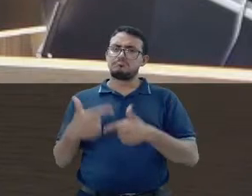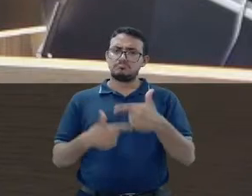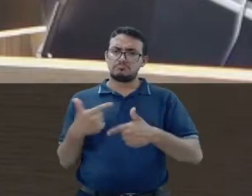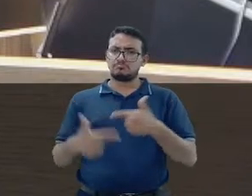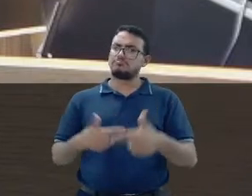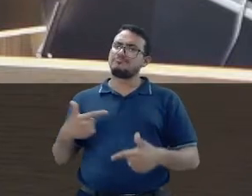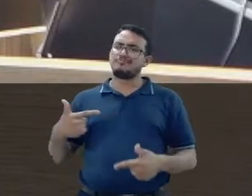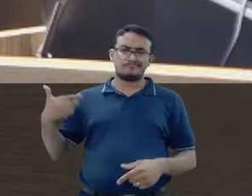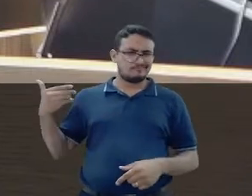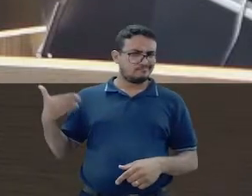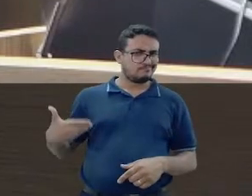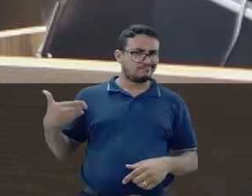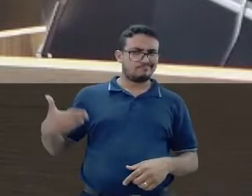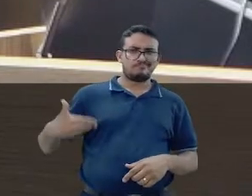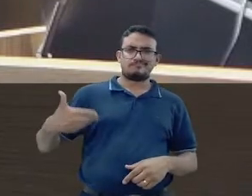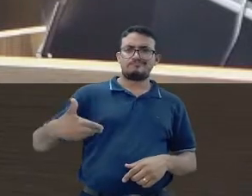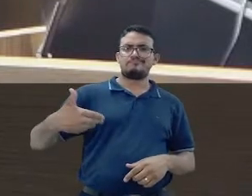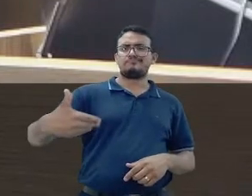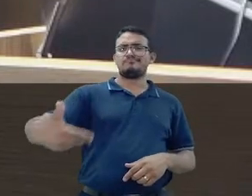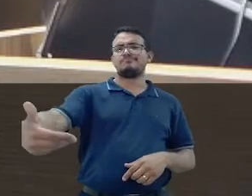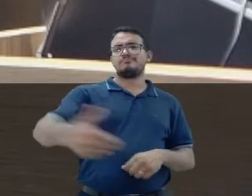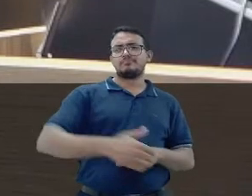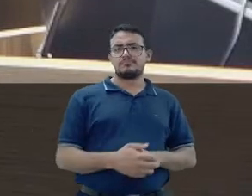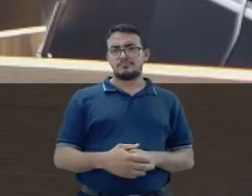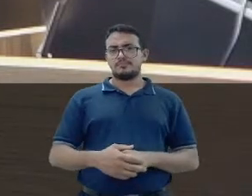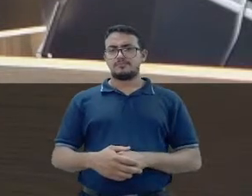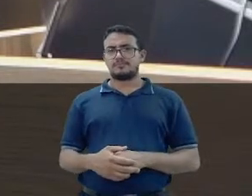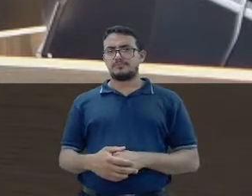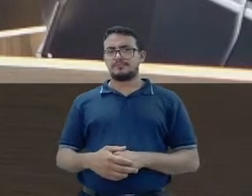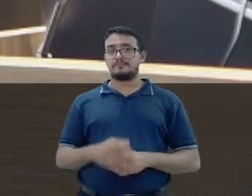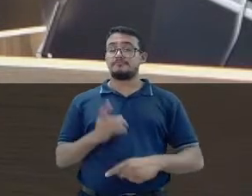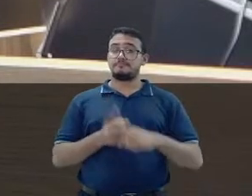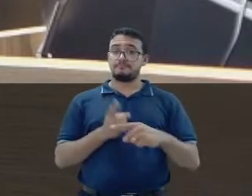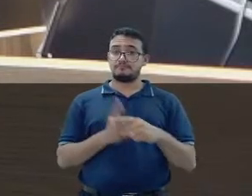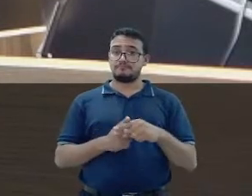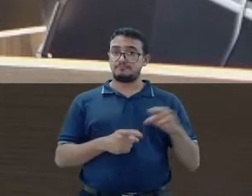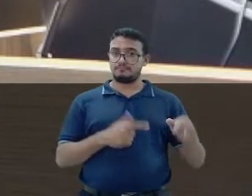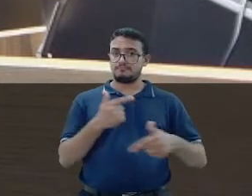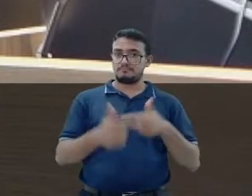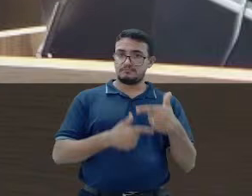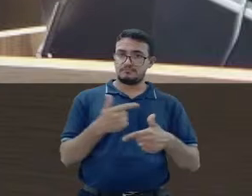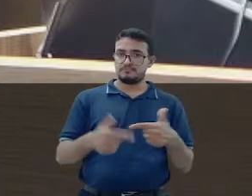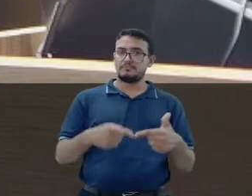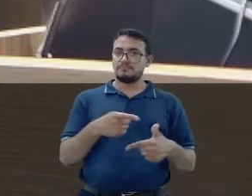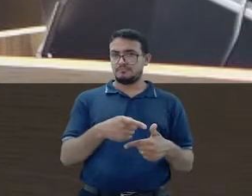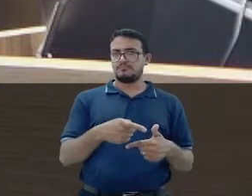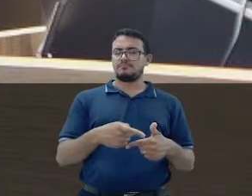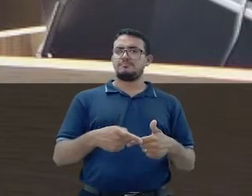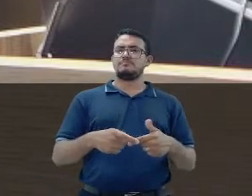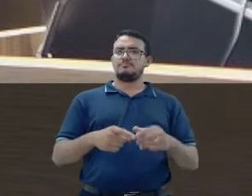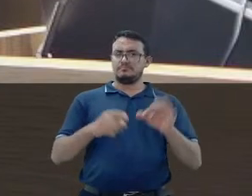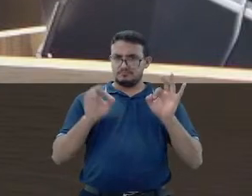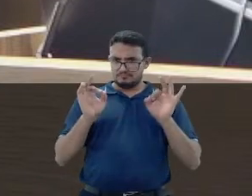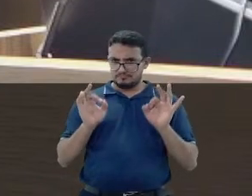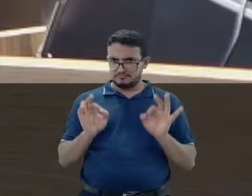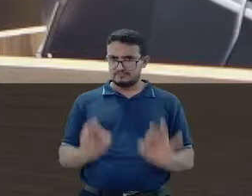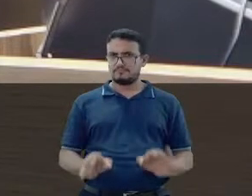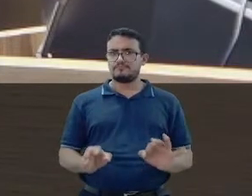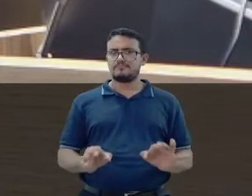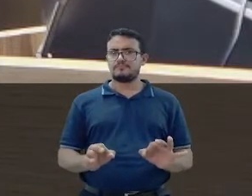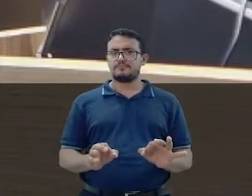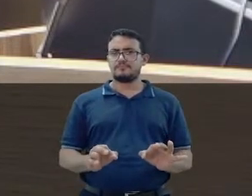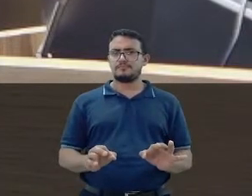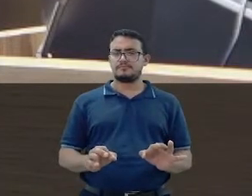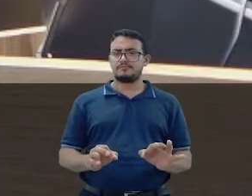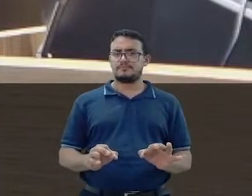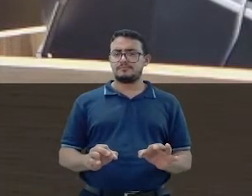de determinada obra ou empreitada. Isso porque a empreitada pressupõe execução de obra certa e determinada com finalidade específica, o que não